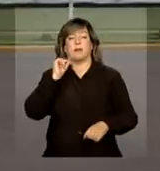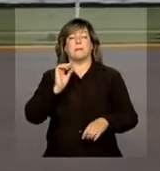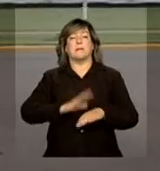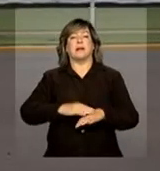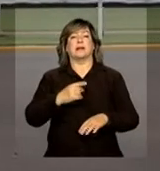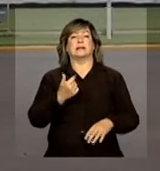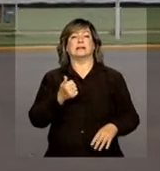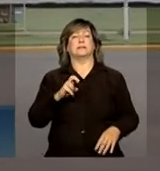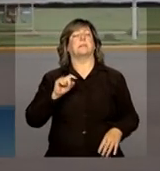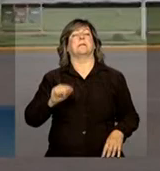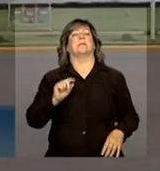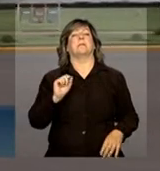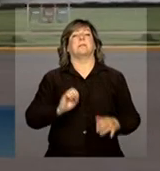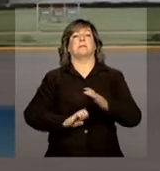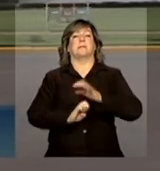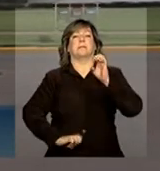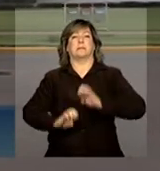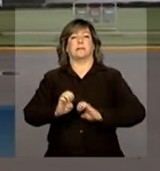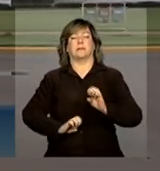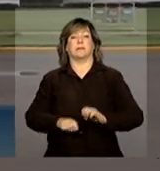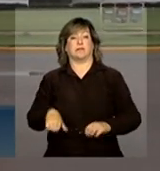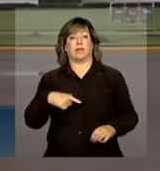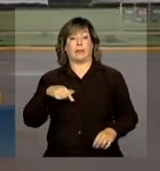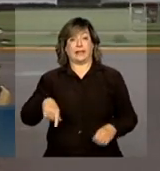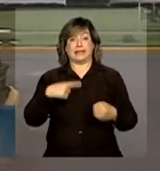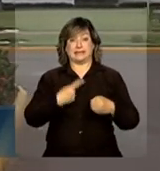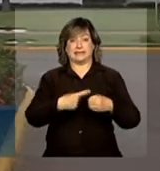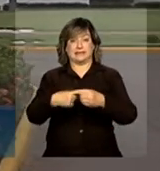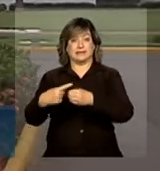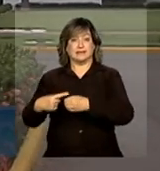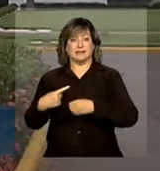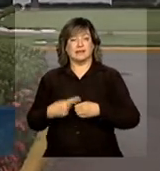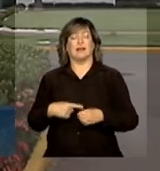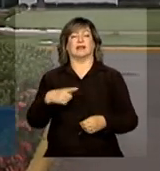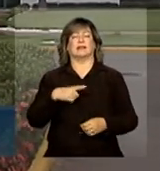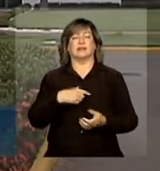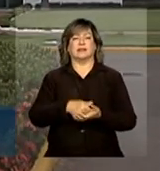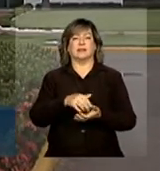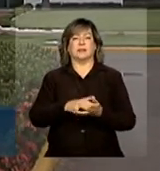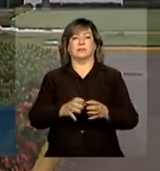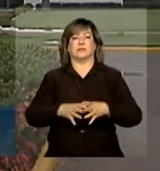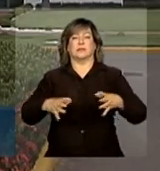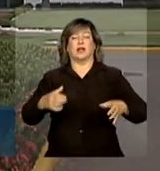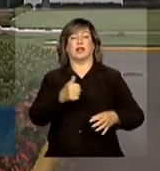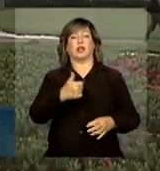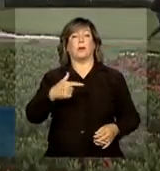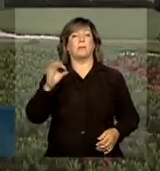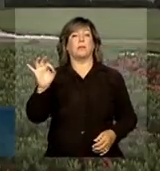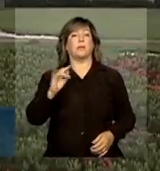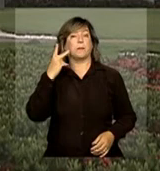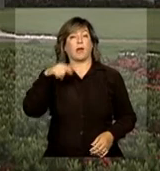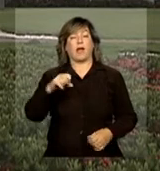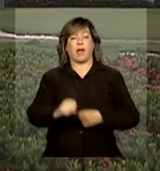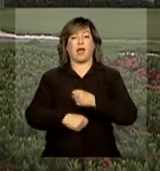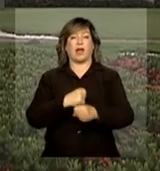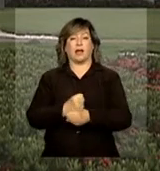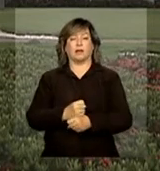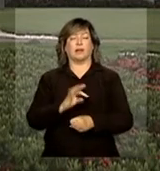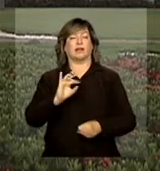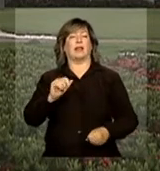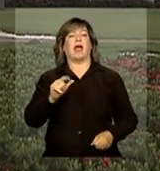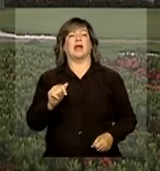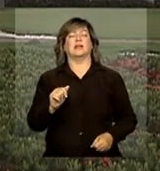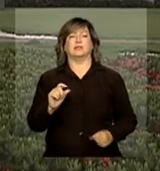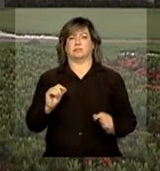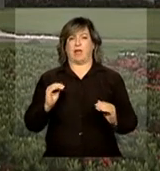empresas. De acordo com a Prefeitura, a cidade registra o crescimento acima de 12% ao ano. A taxa, bem